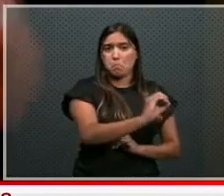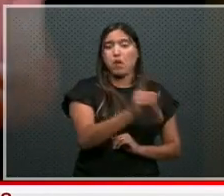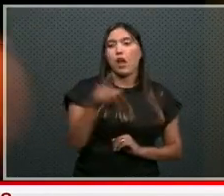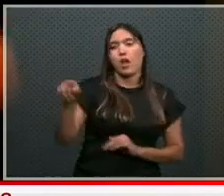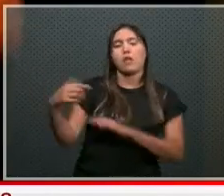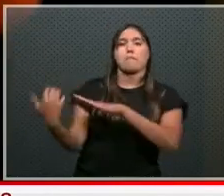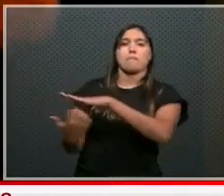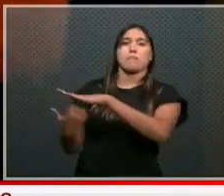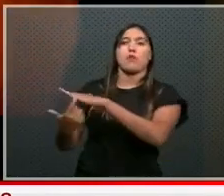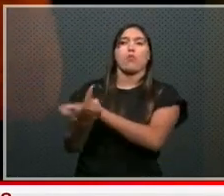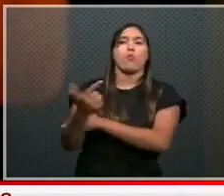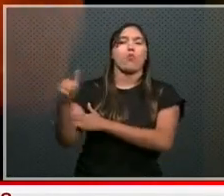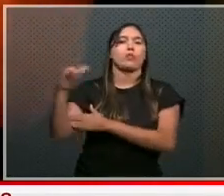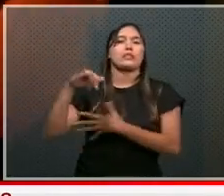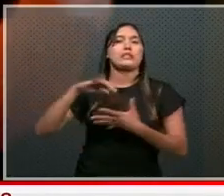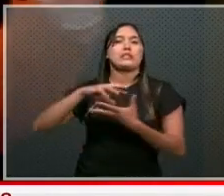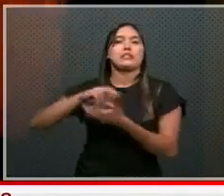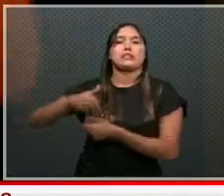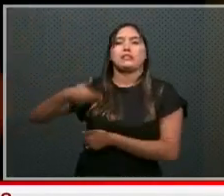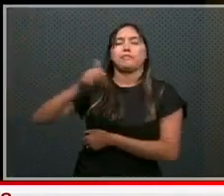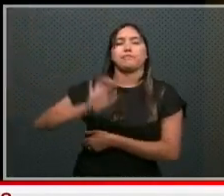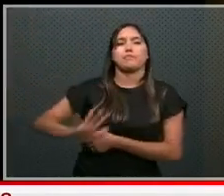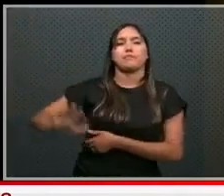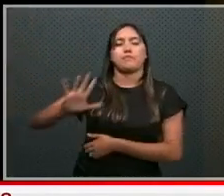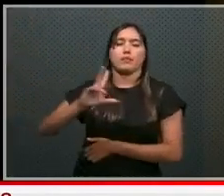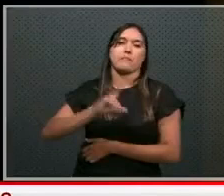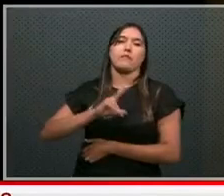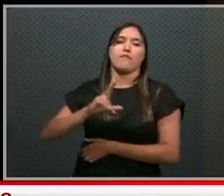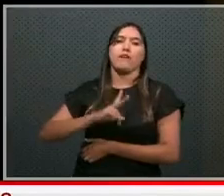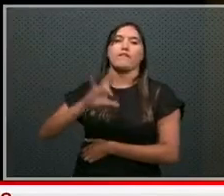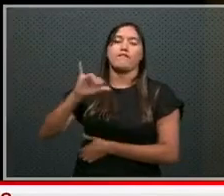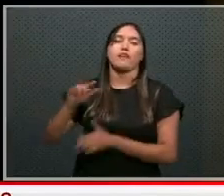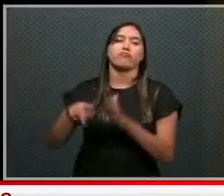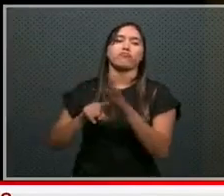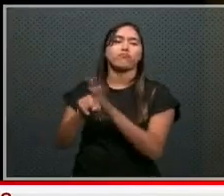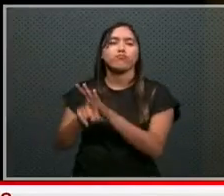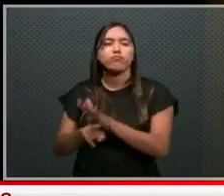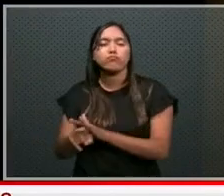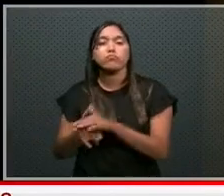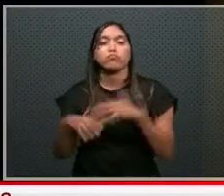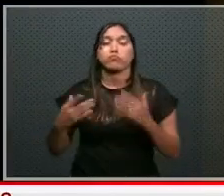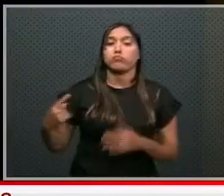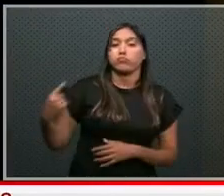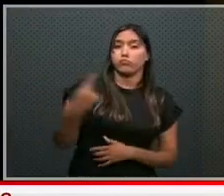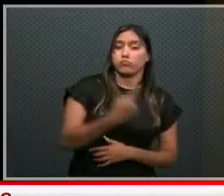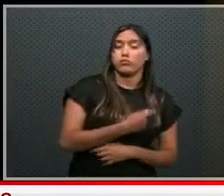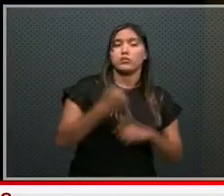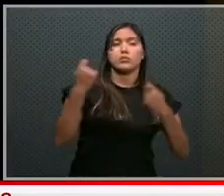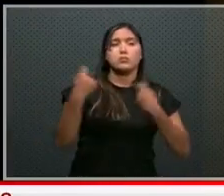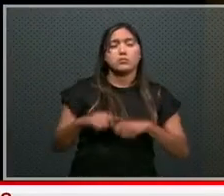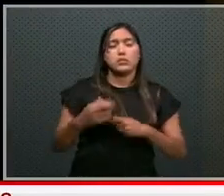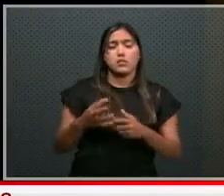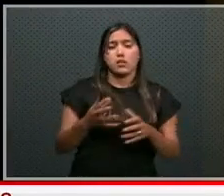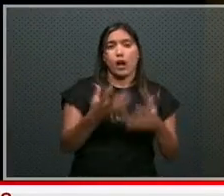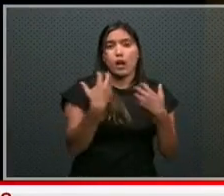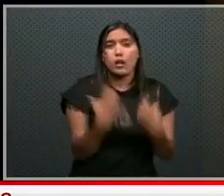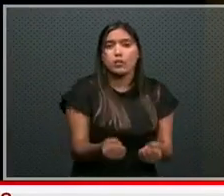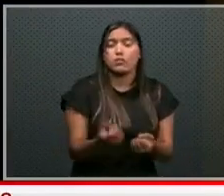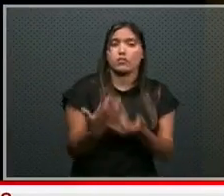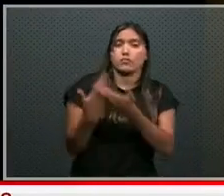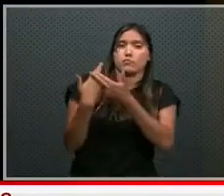empresas internacionais e nacionais privadas então nós temos que tomar essa responsabilidade